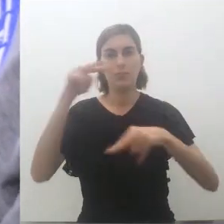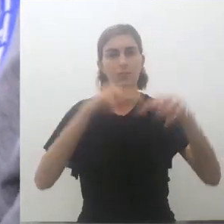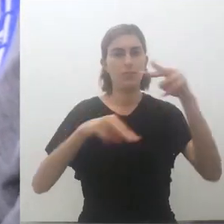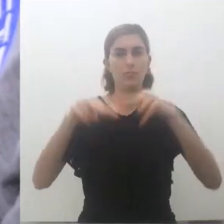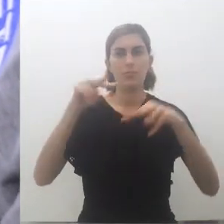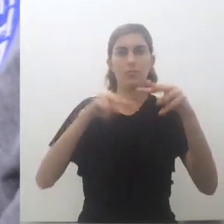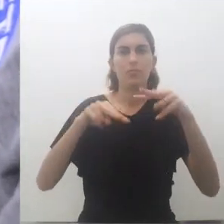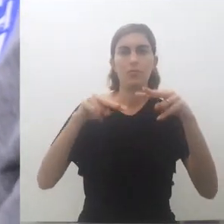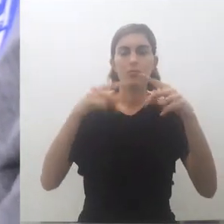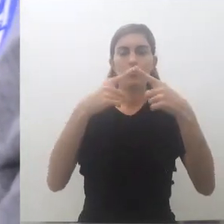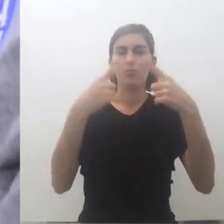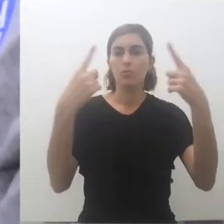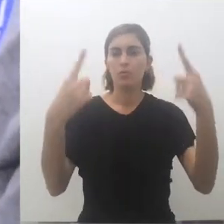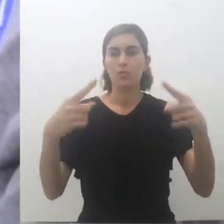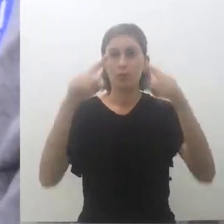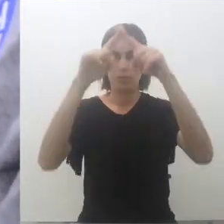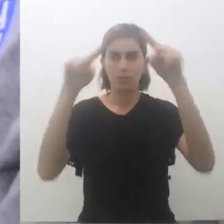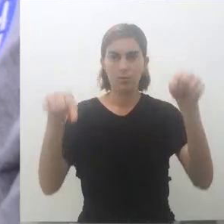estrutura triangular,